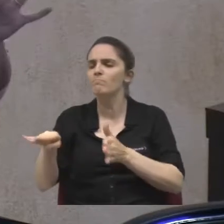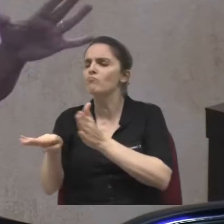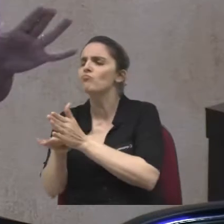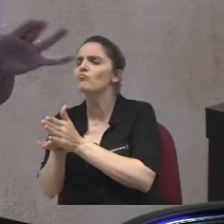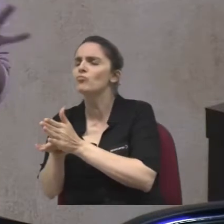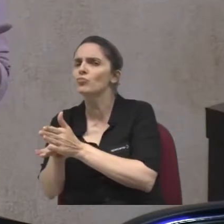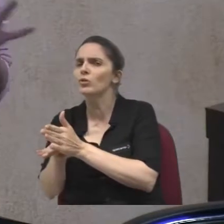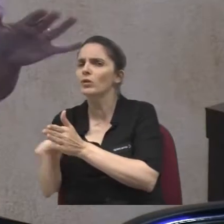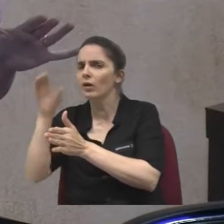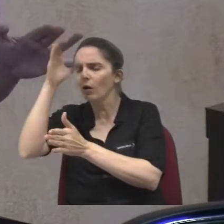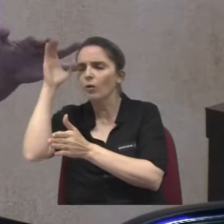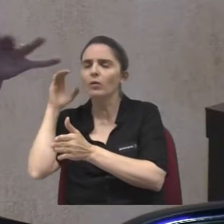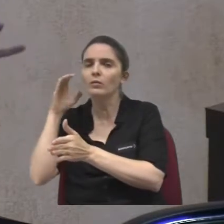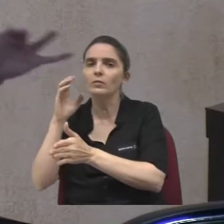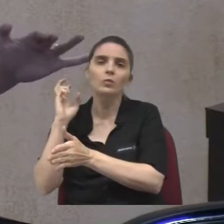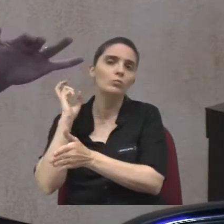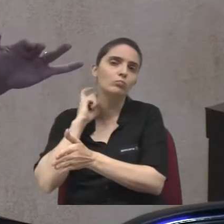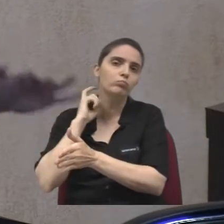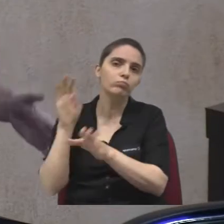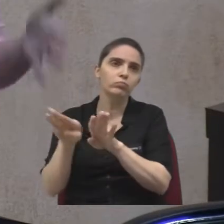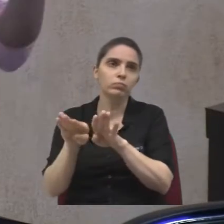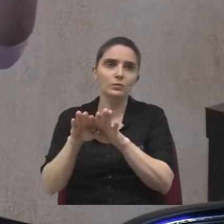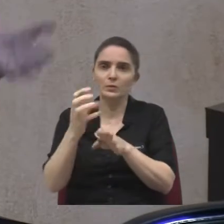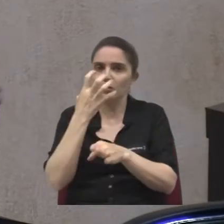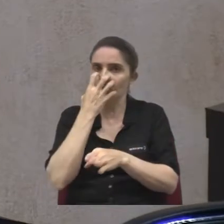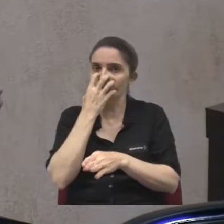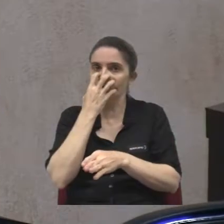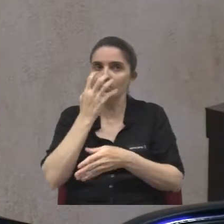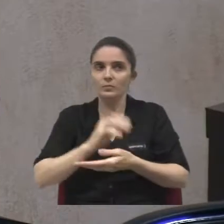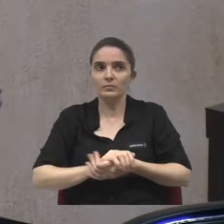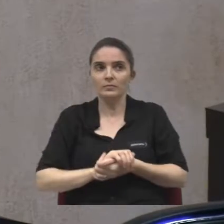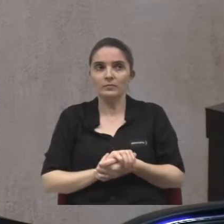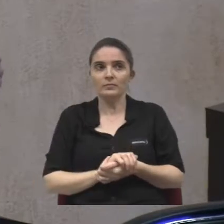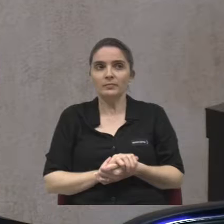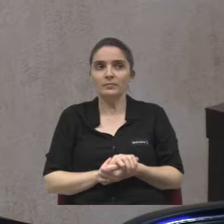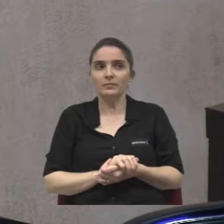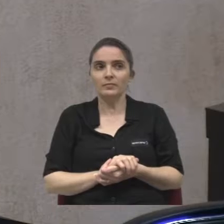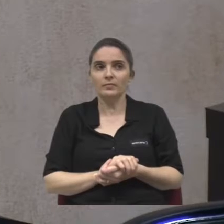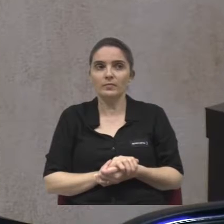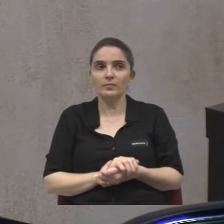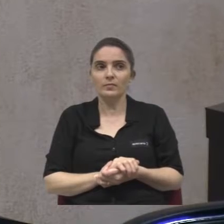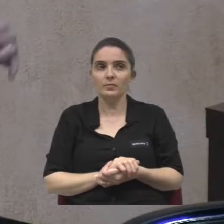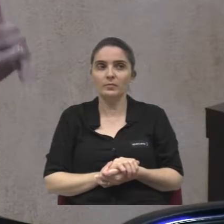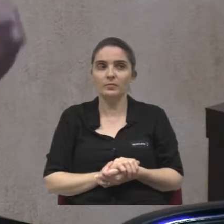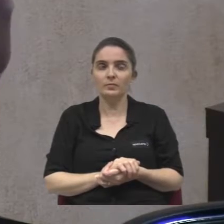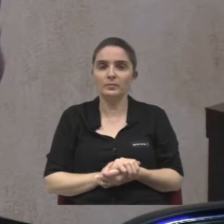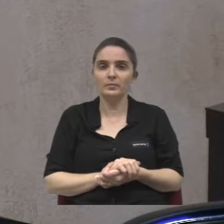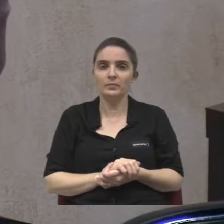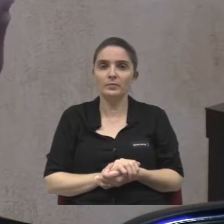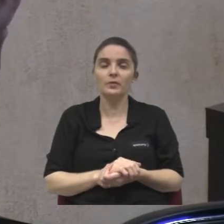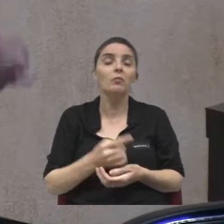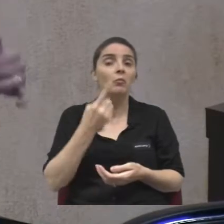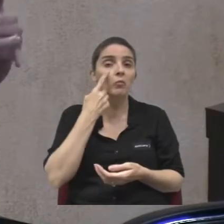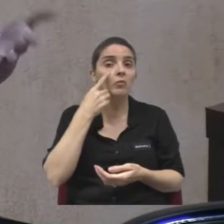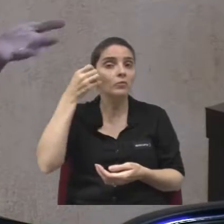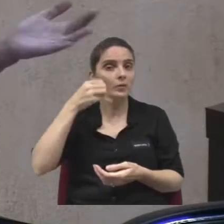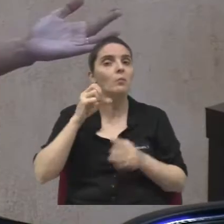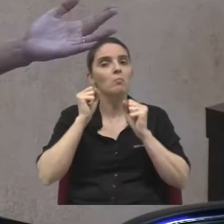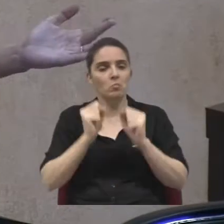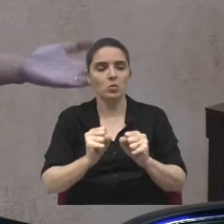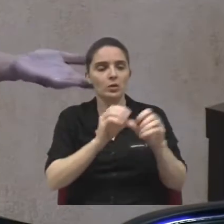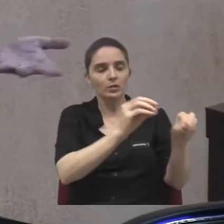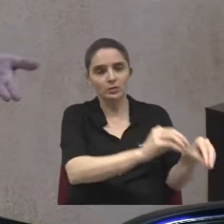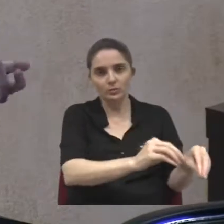fato, do cachorro, até o presente momento, nenhum registro, mas nós sabemos que é algo que pode ser transmitido. E, se